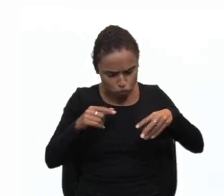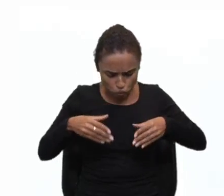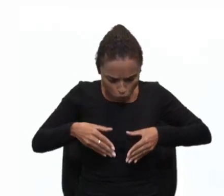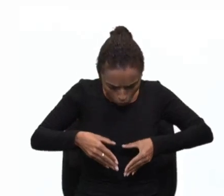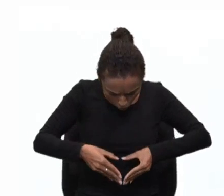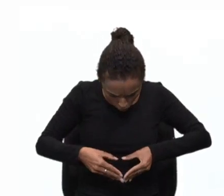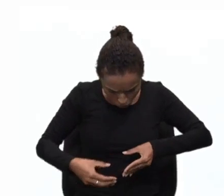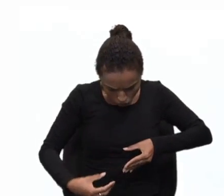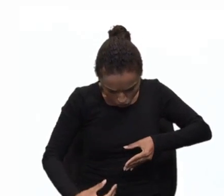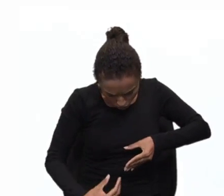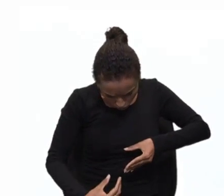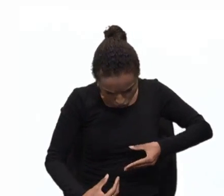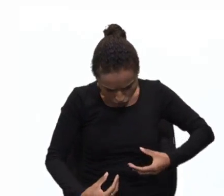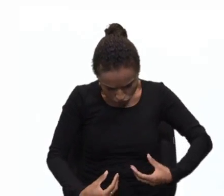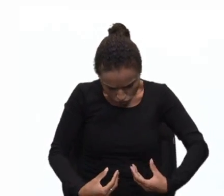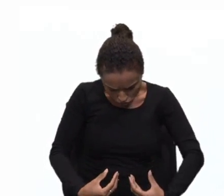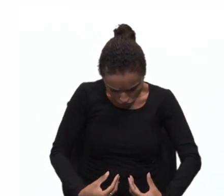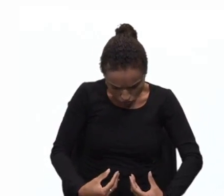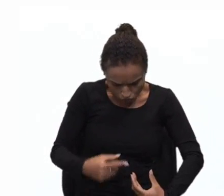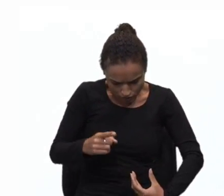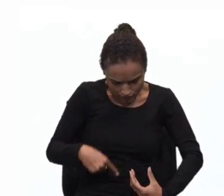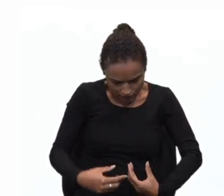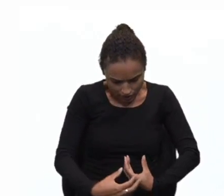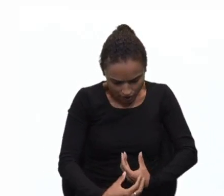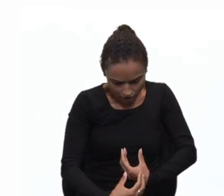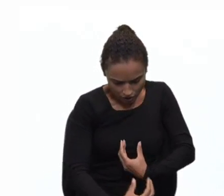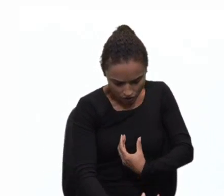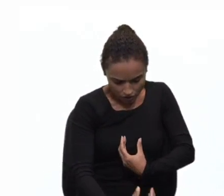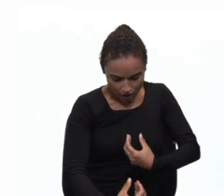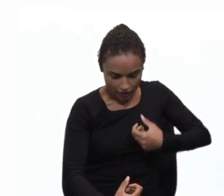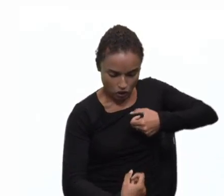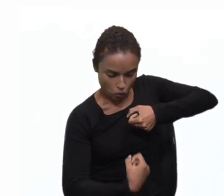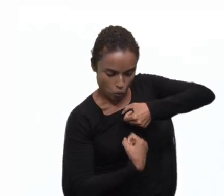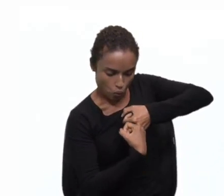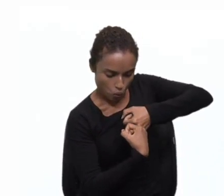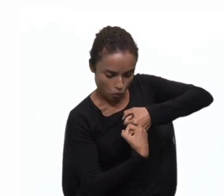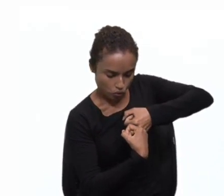do quadril, ela vai unir o fêmur ao osso do quadril.